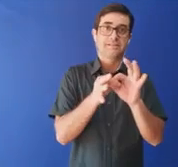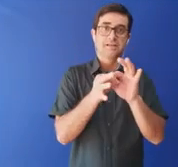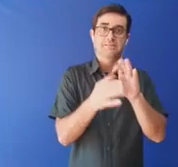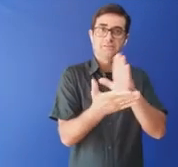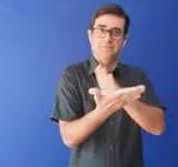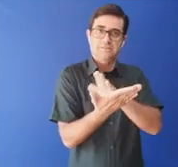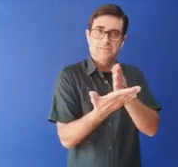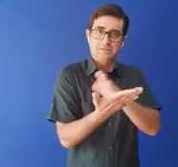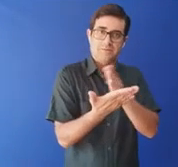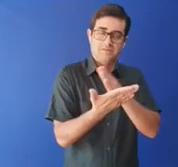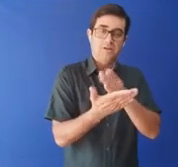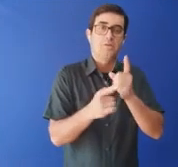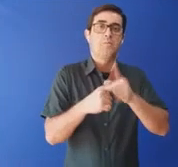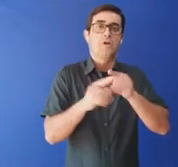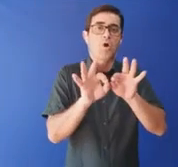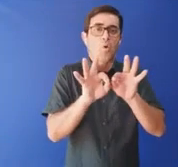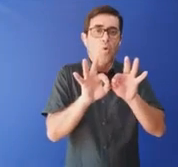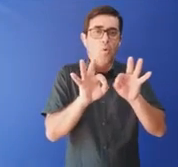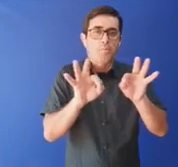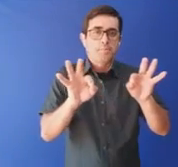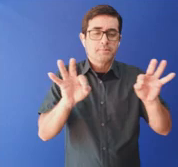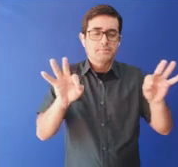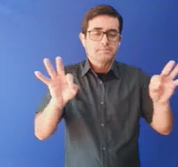de ligação é que acabou